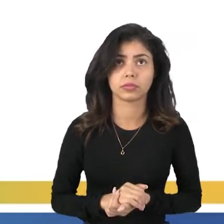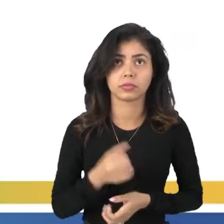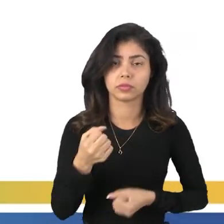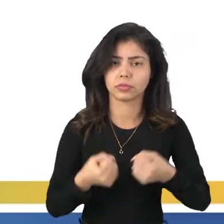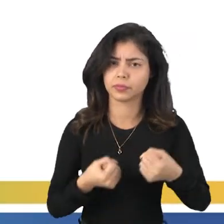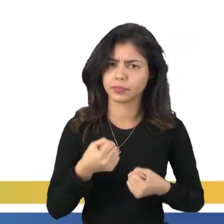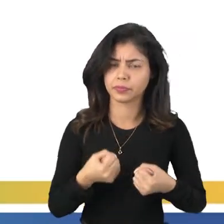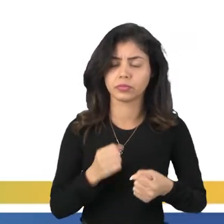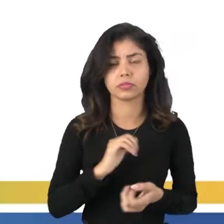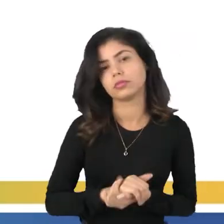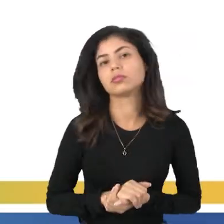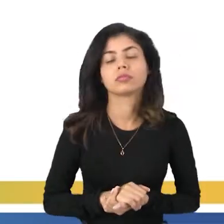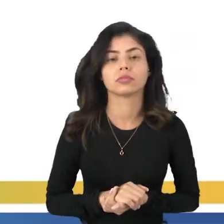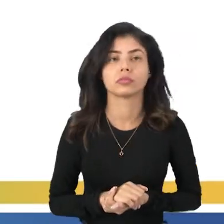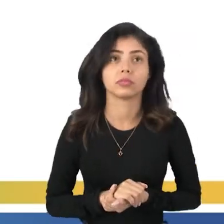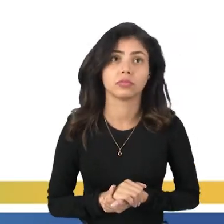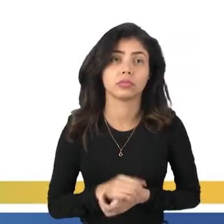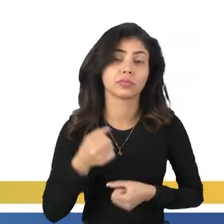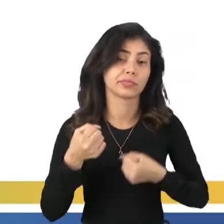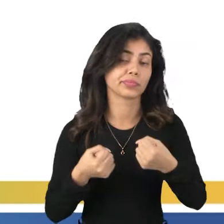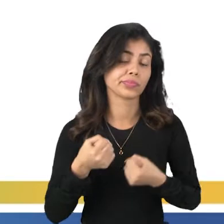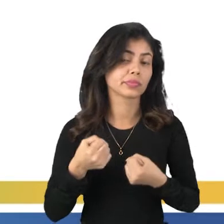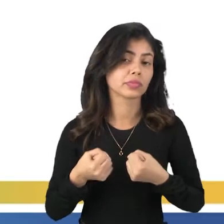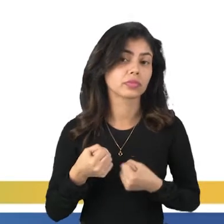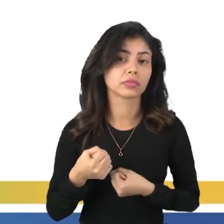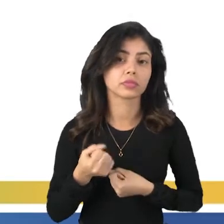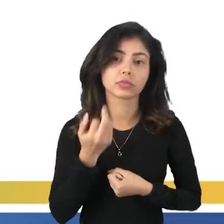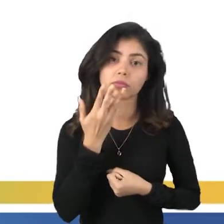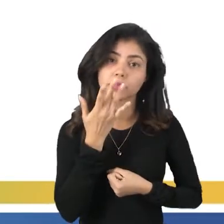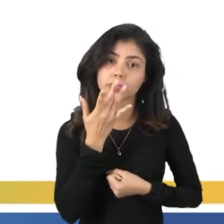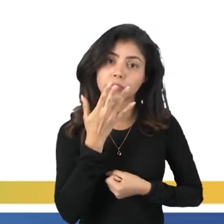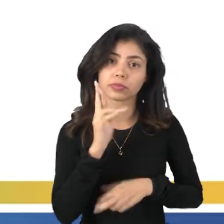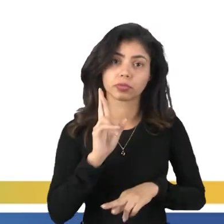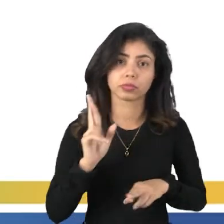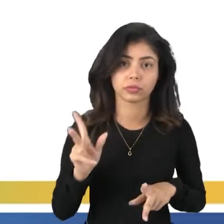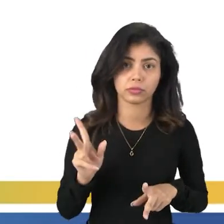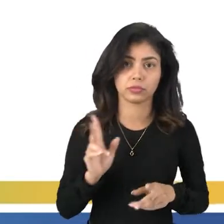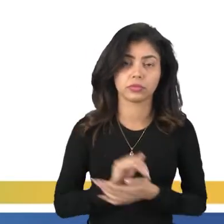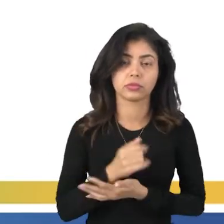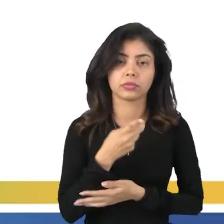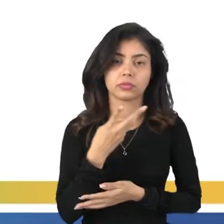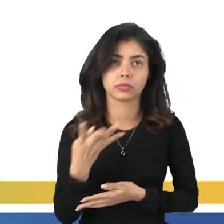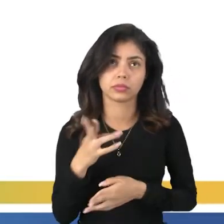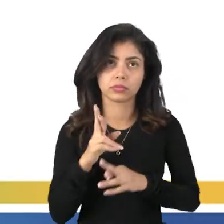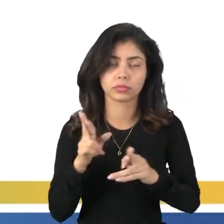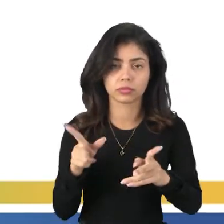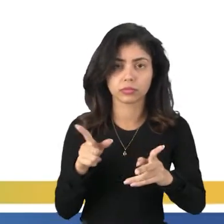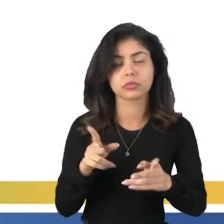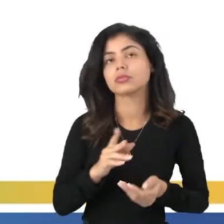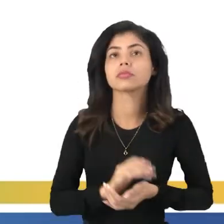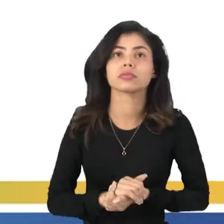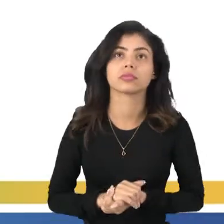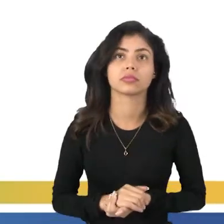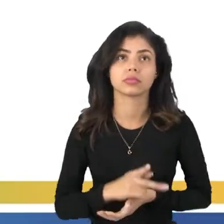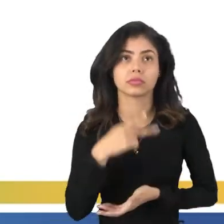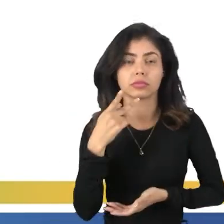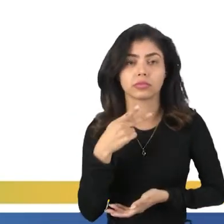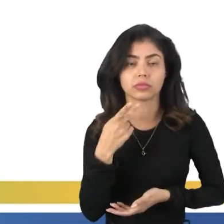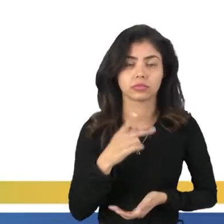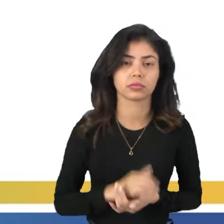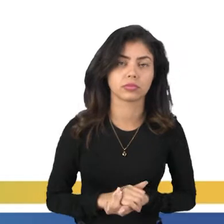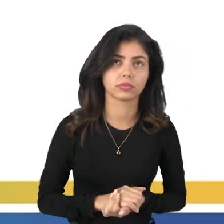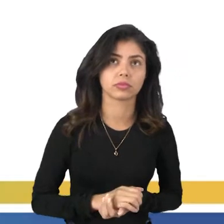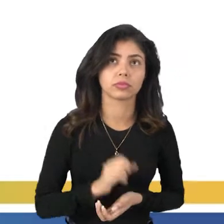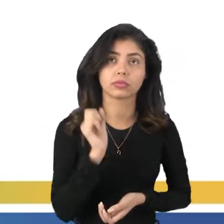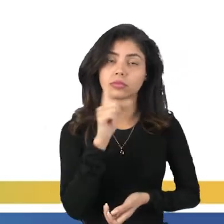de carrinhos esses carrinhos são de cores diferentes e quantidades diferentes fala